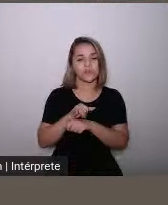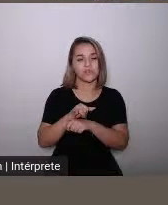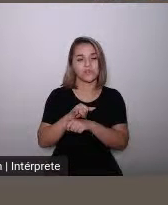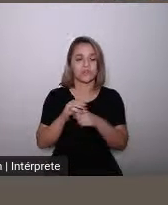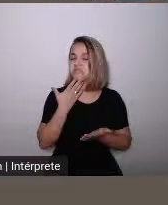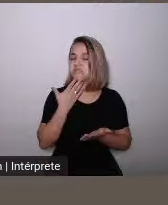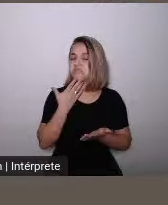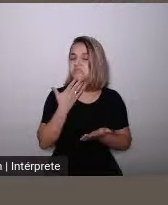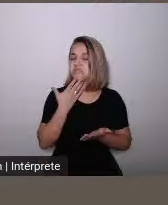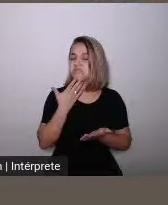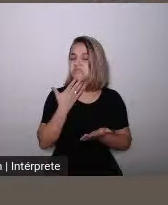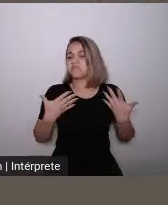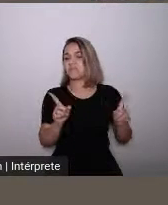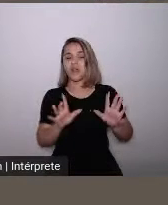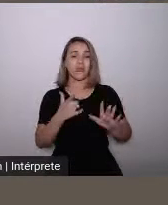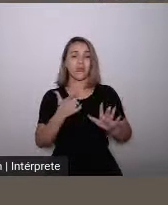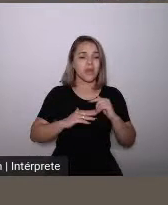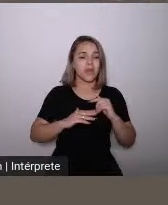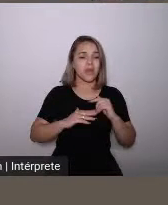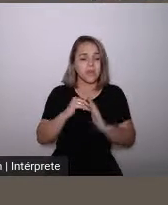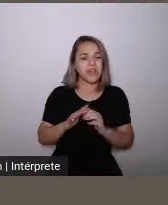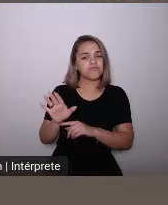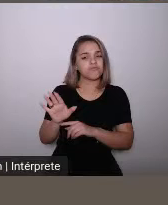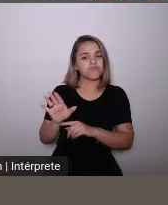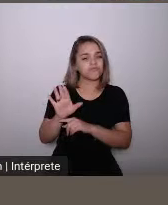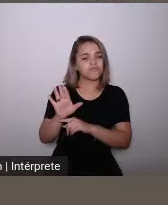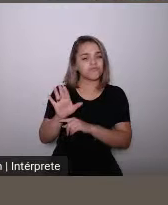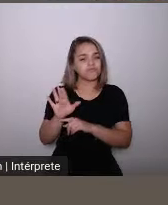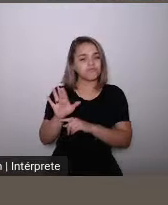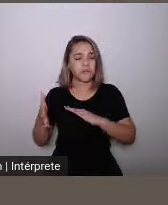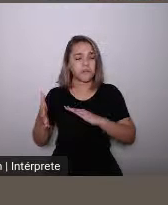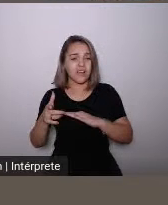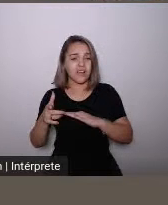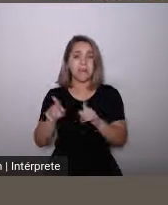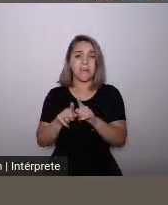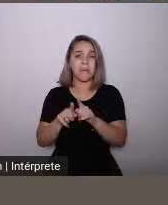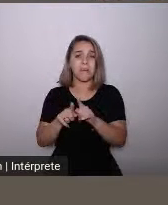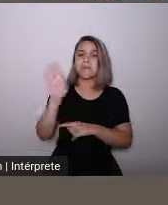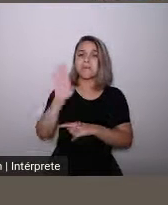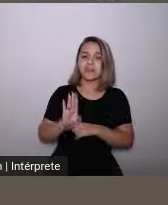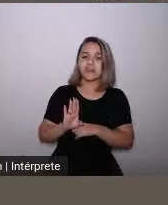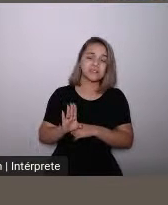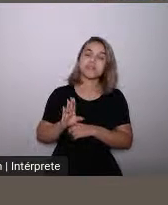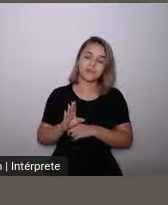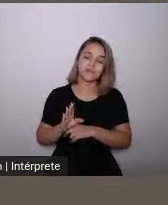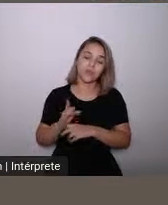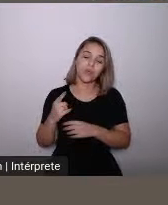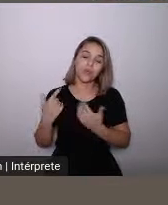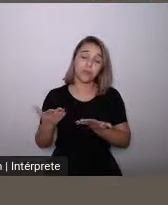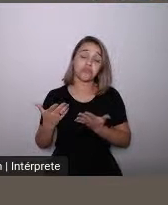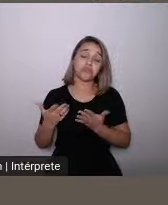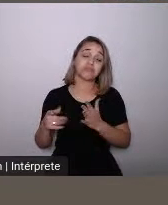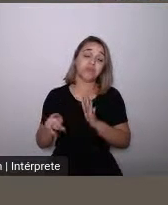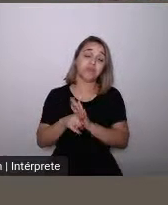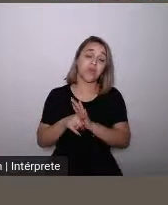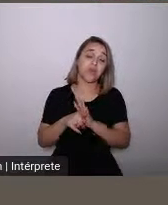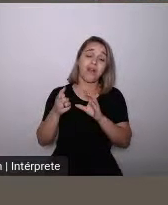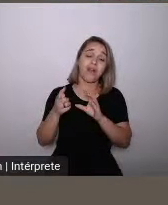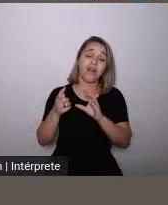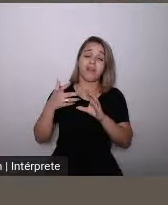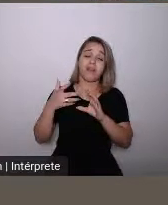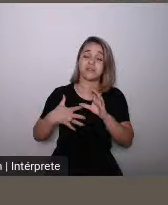prática cinematográfica modernista e brasileira, conforme o caráter das manifestações da semana